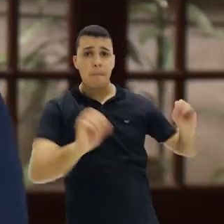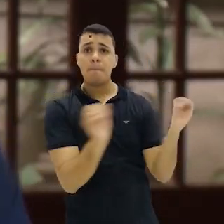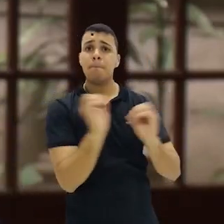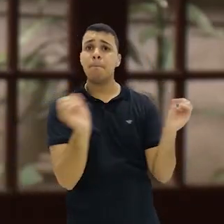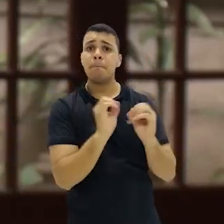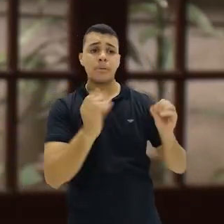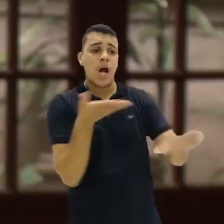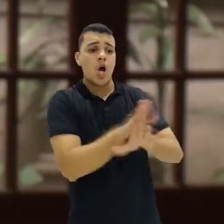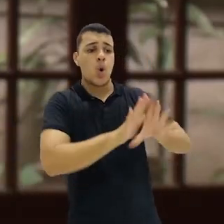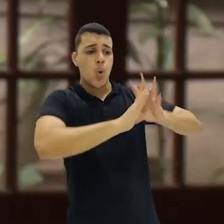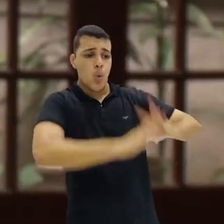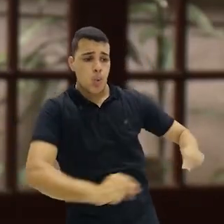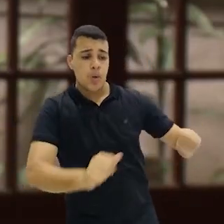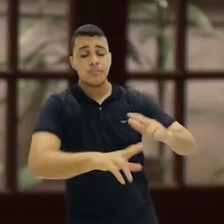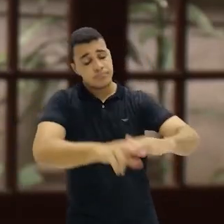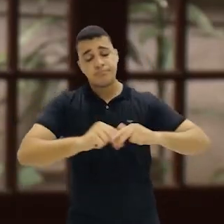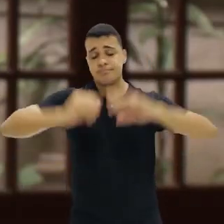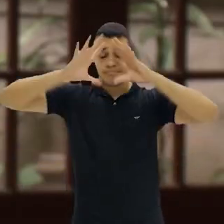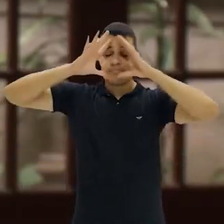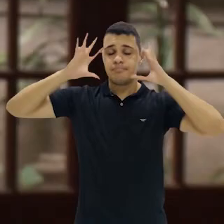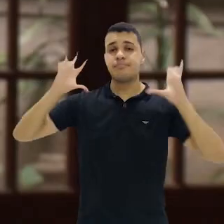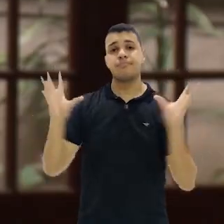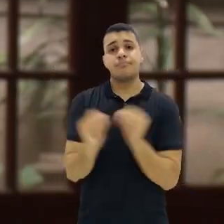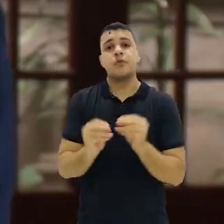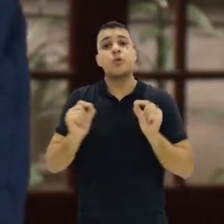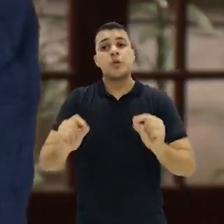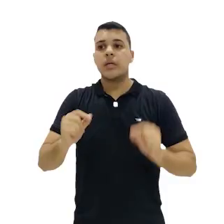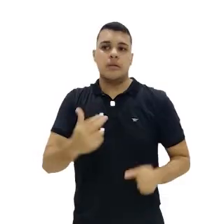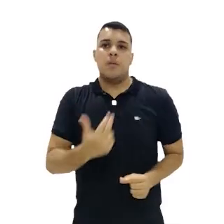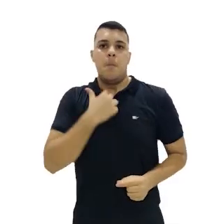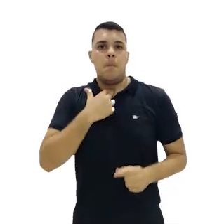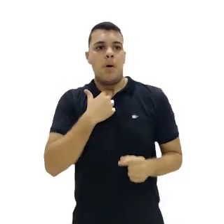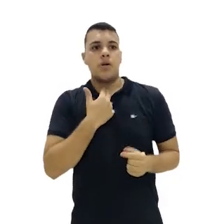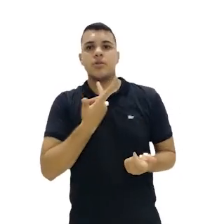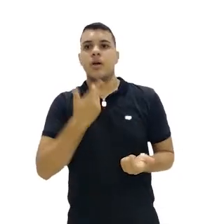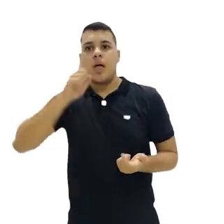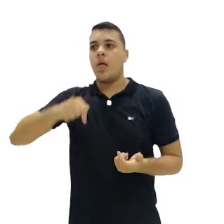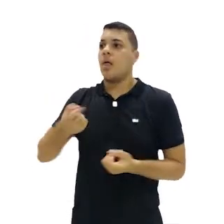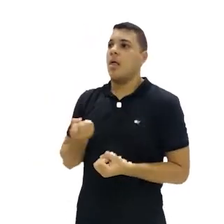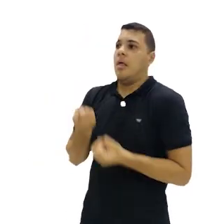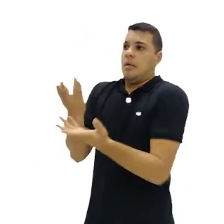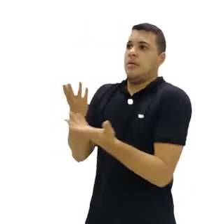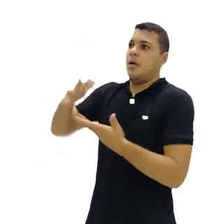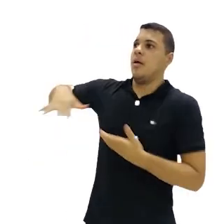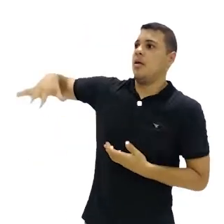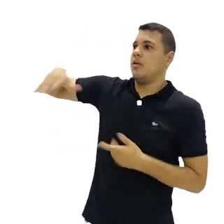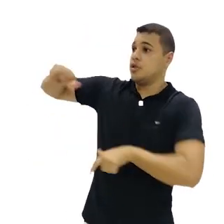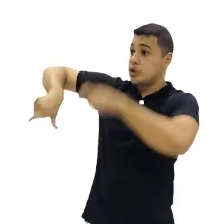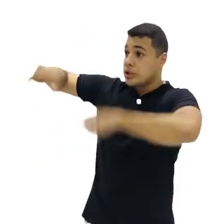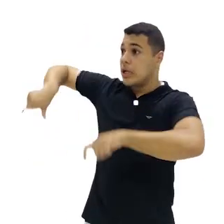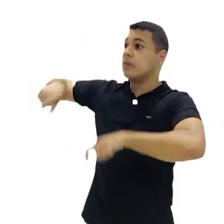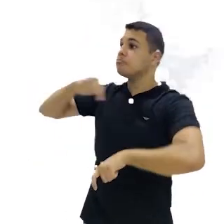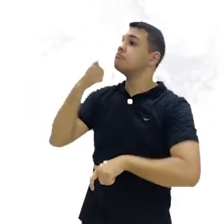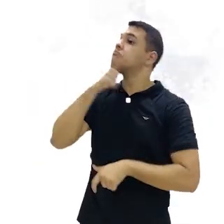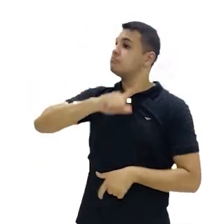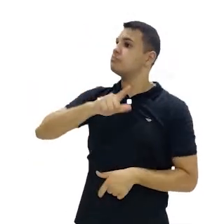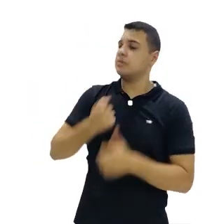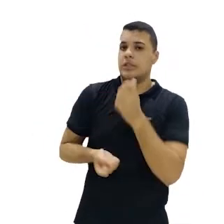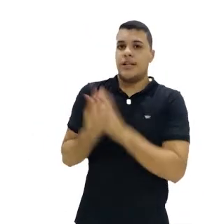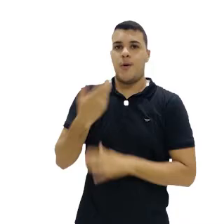apontar a superioridade de nenhum desses tratamentos. Eu estou trazendo aqui no slide 15 um outro